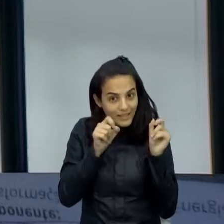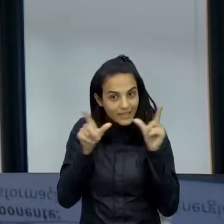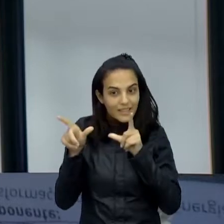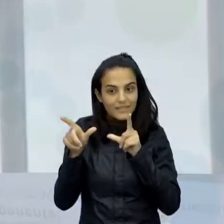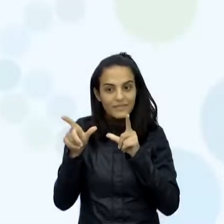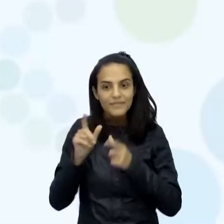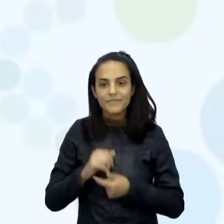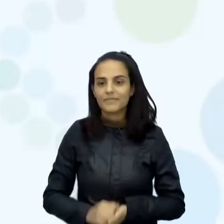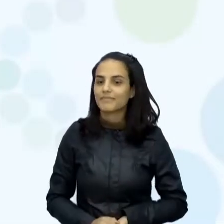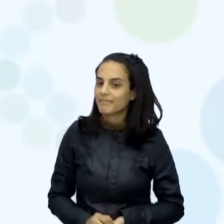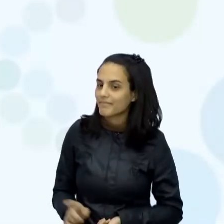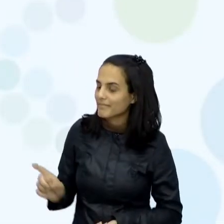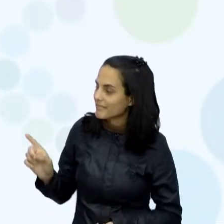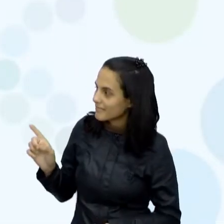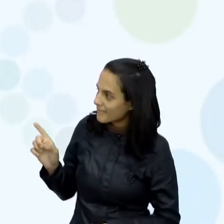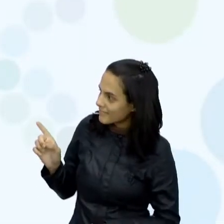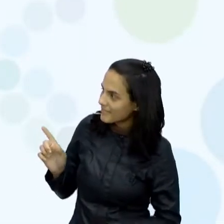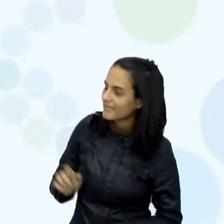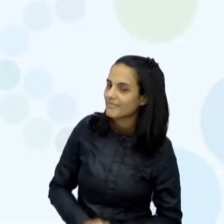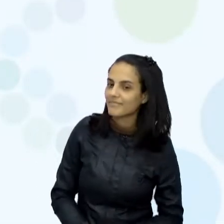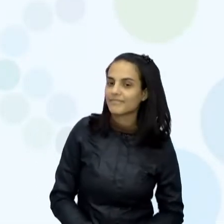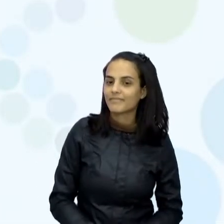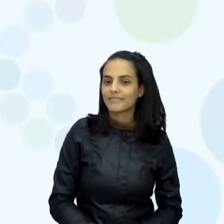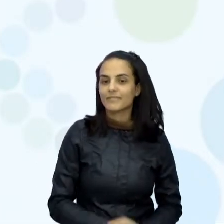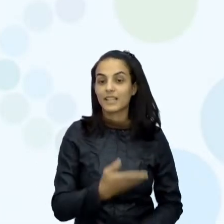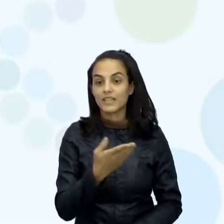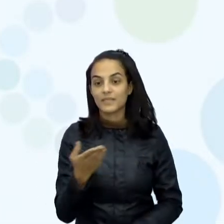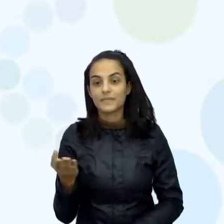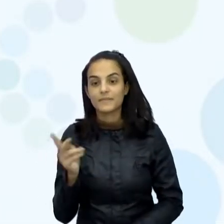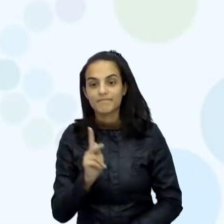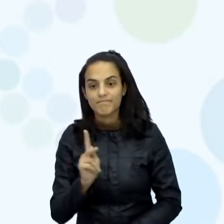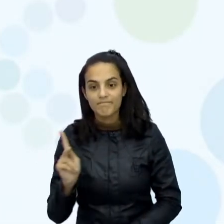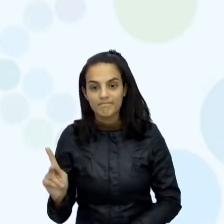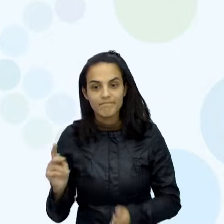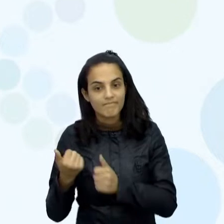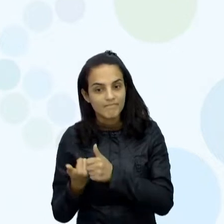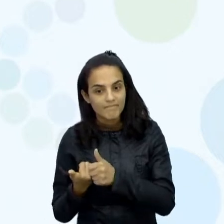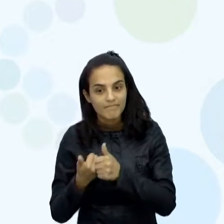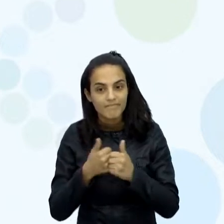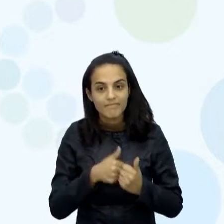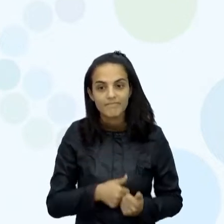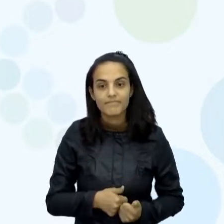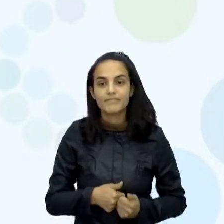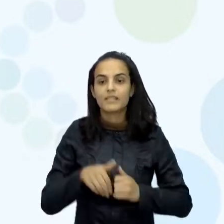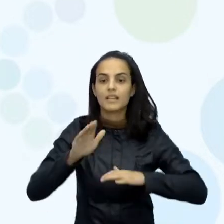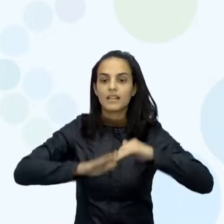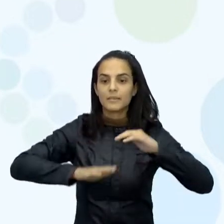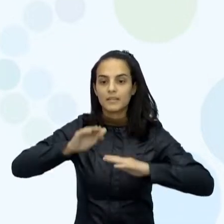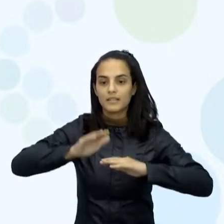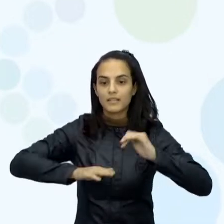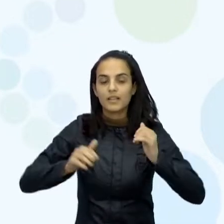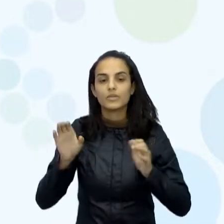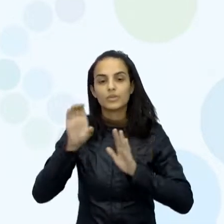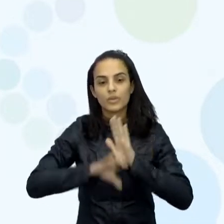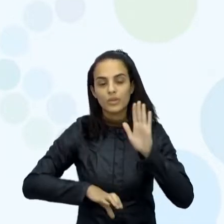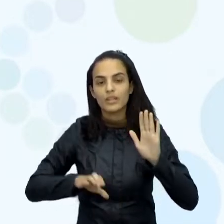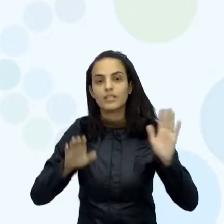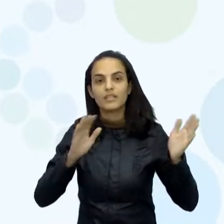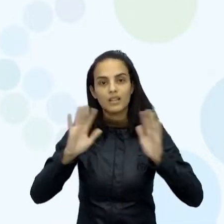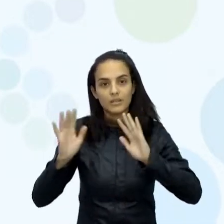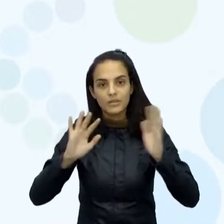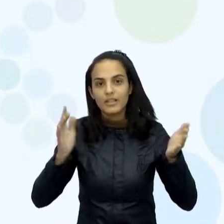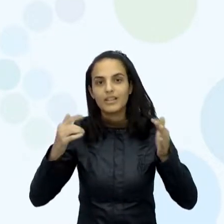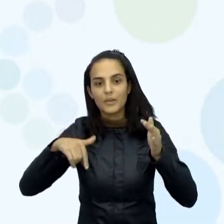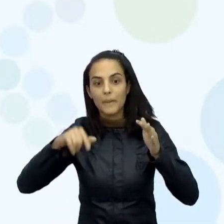aula de desenvolvimento 3 e 4, para você, professor, que nos acompanhou, para você, essa habilidade aqui do currículo de natureza, que a gente